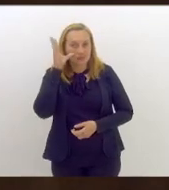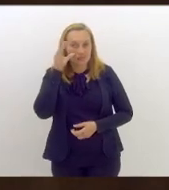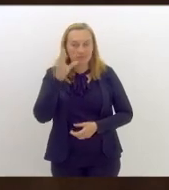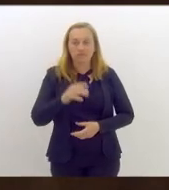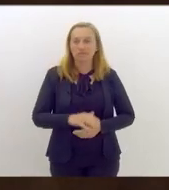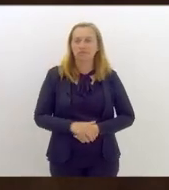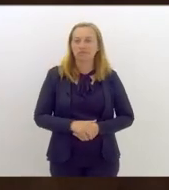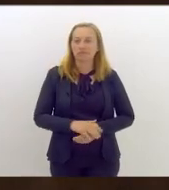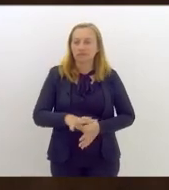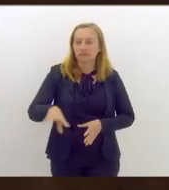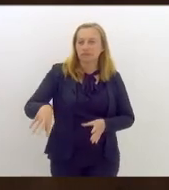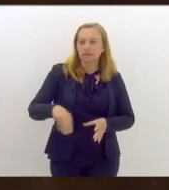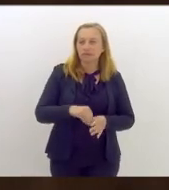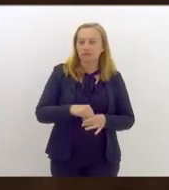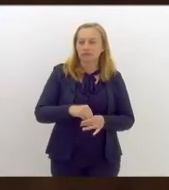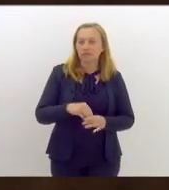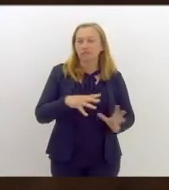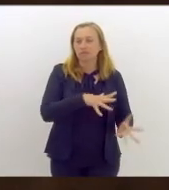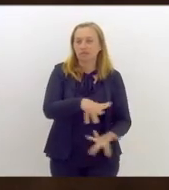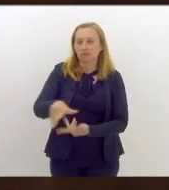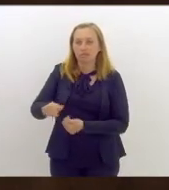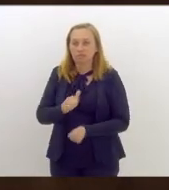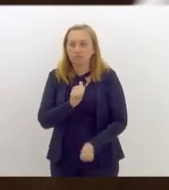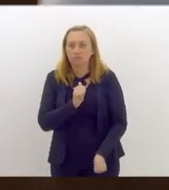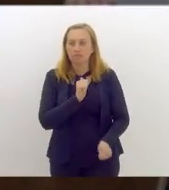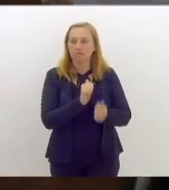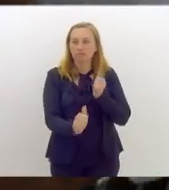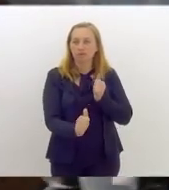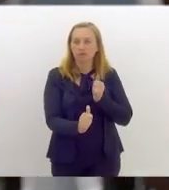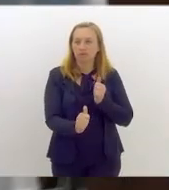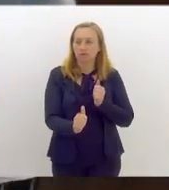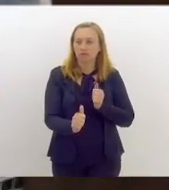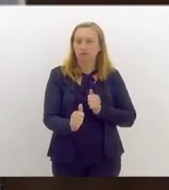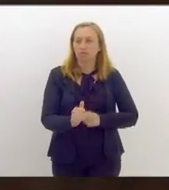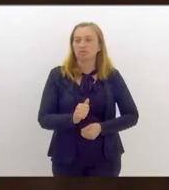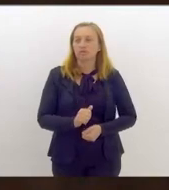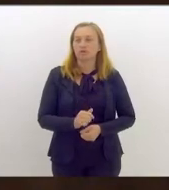ingressar no mundo do esporte paralímpico.